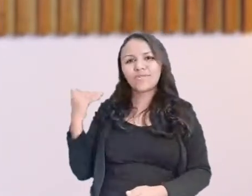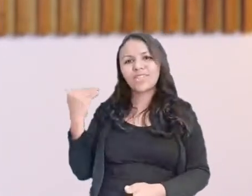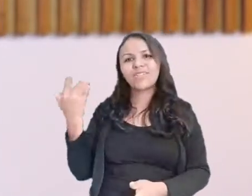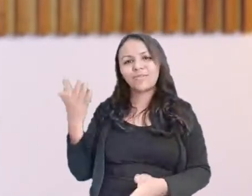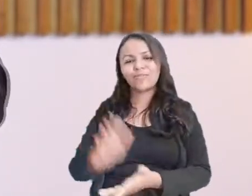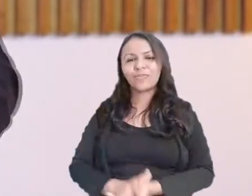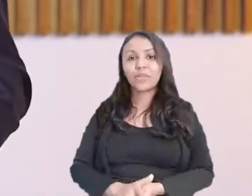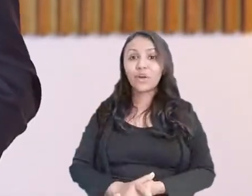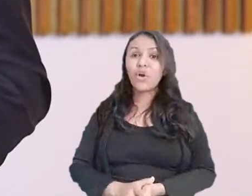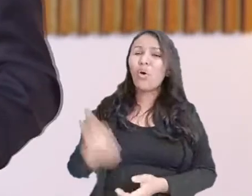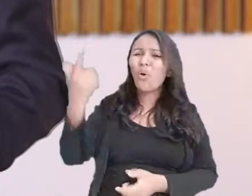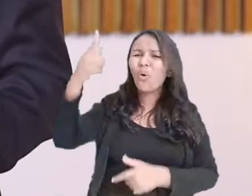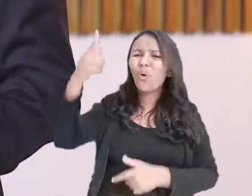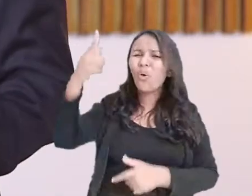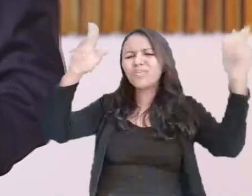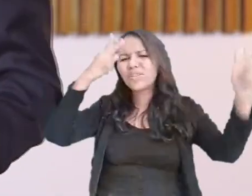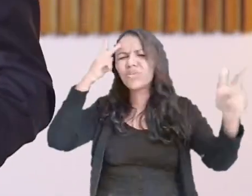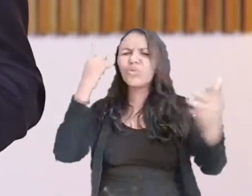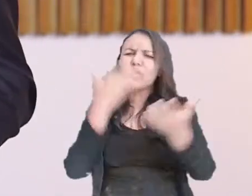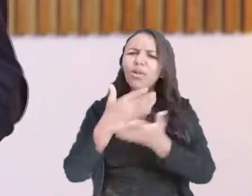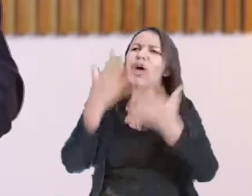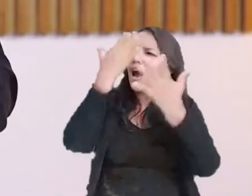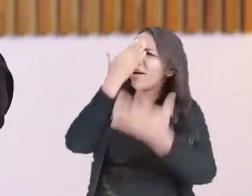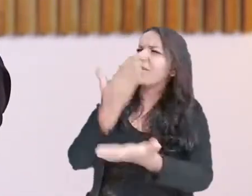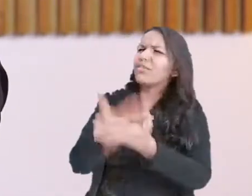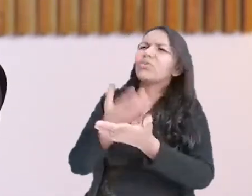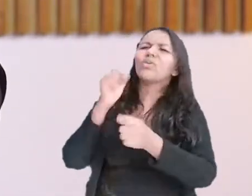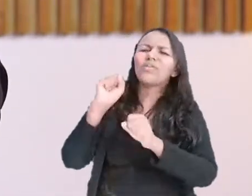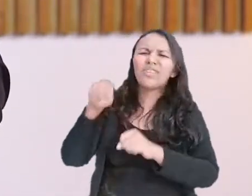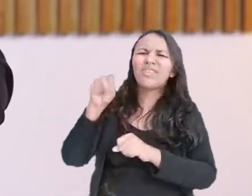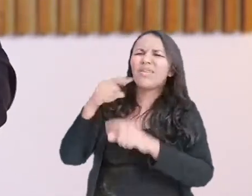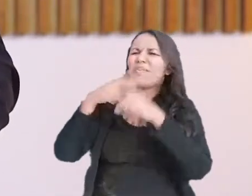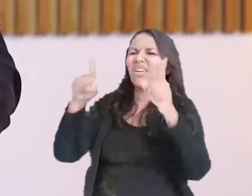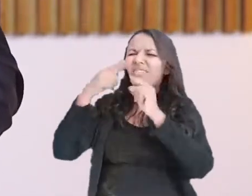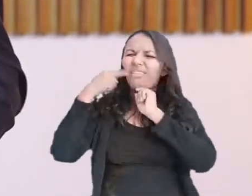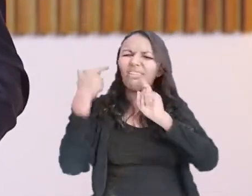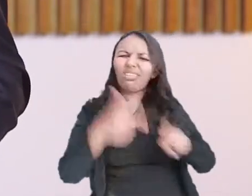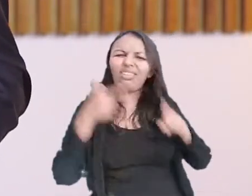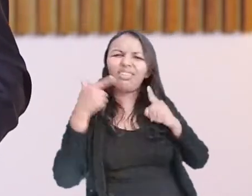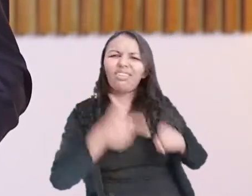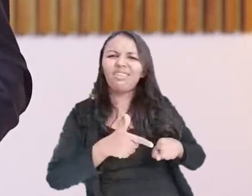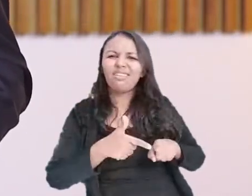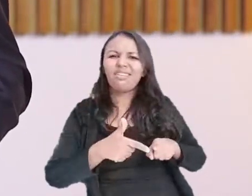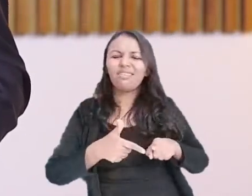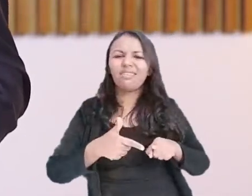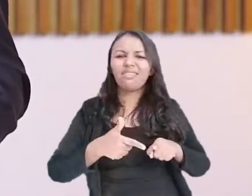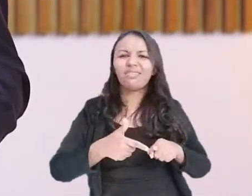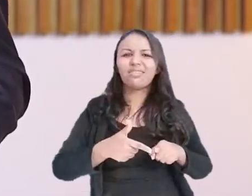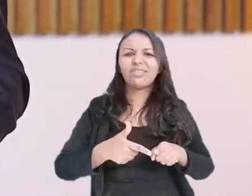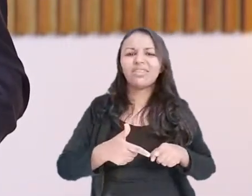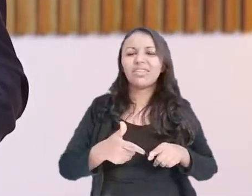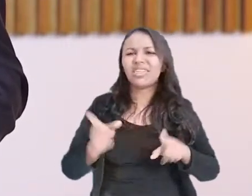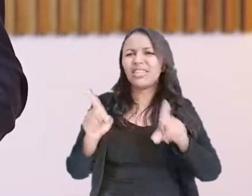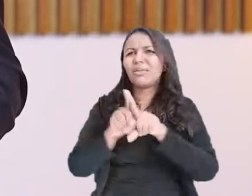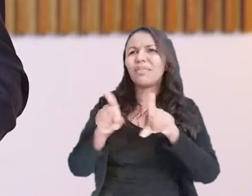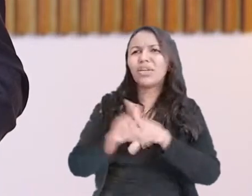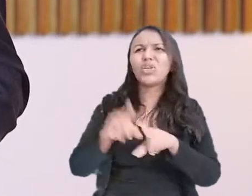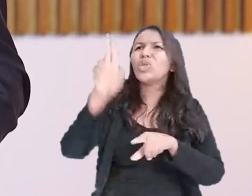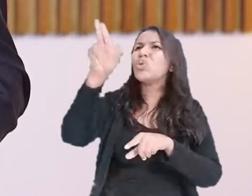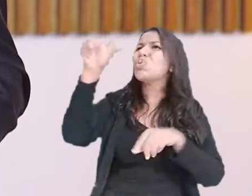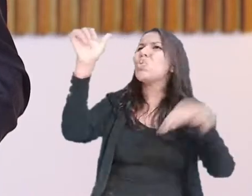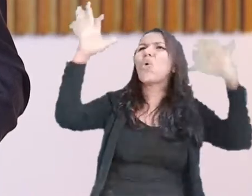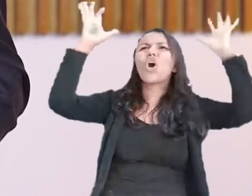longo da jornada, diante do escárnio e diante do fato de nunca ter chovido nos